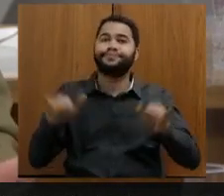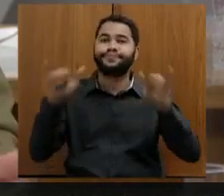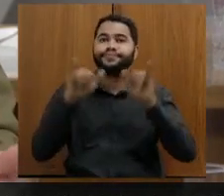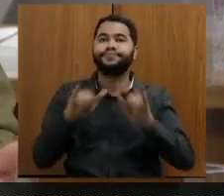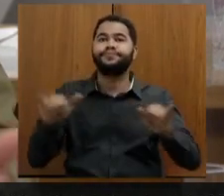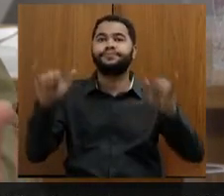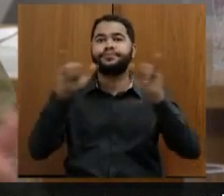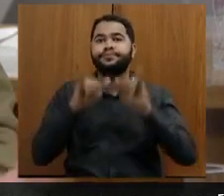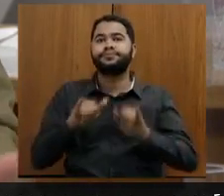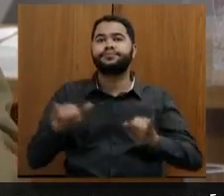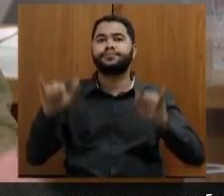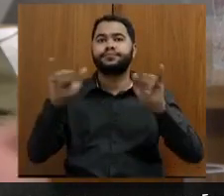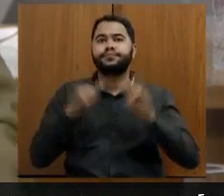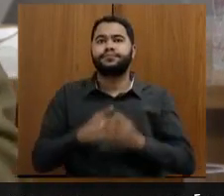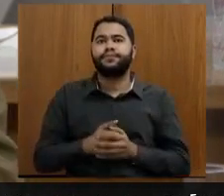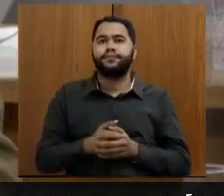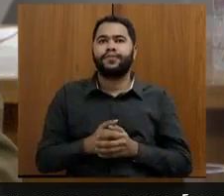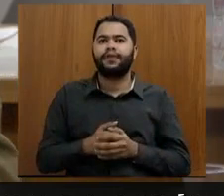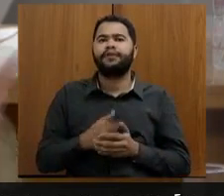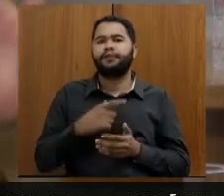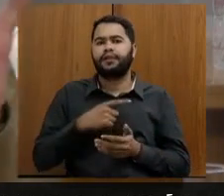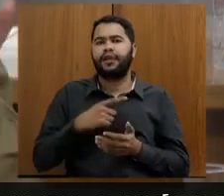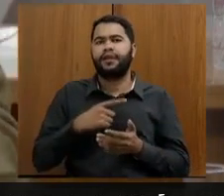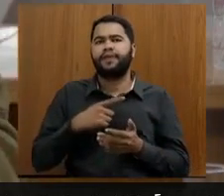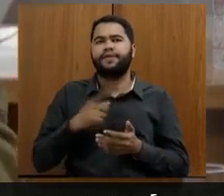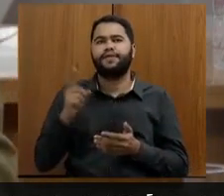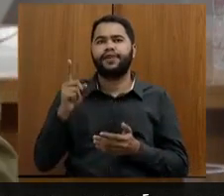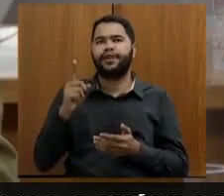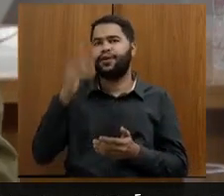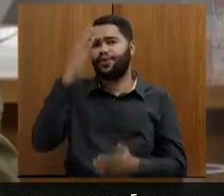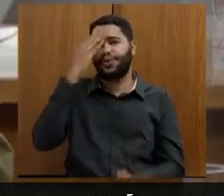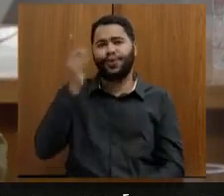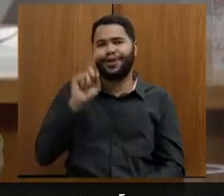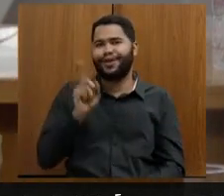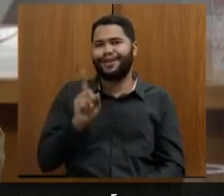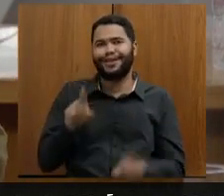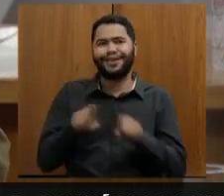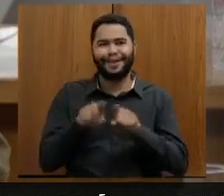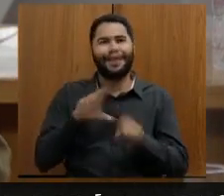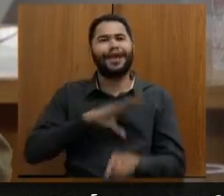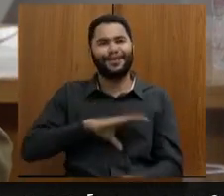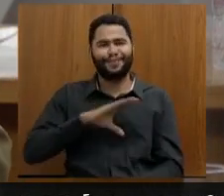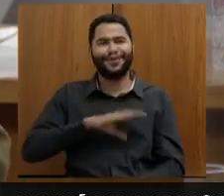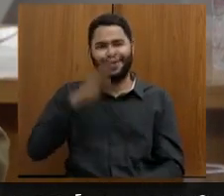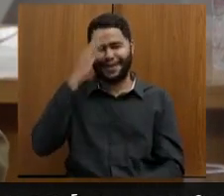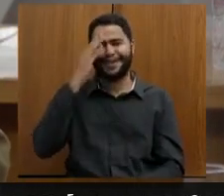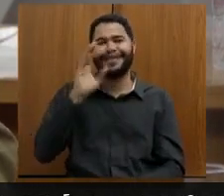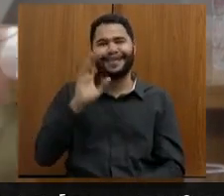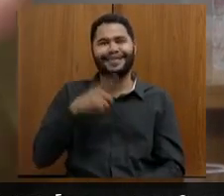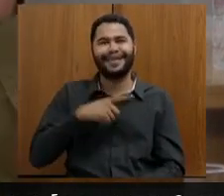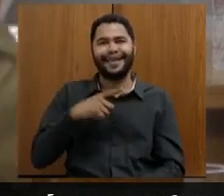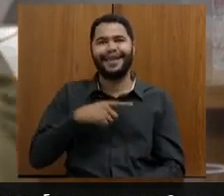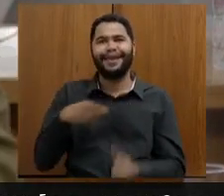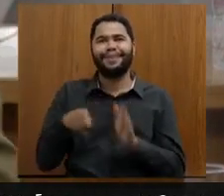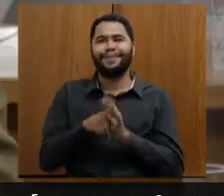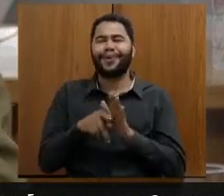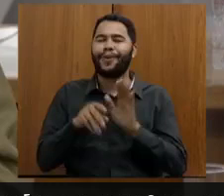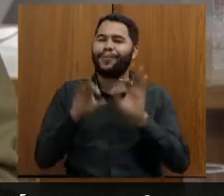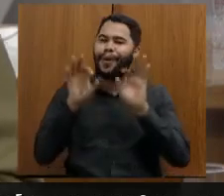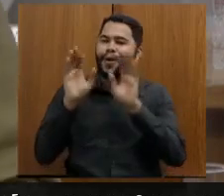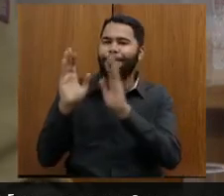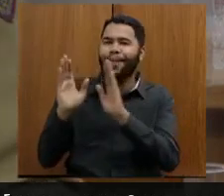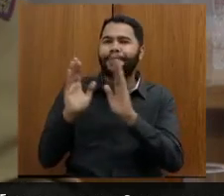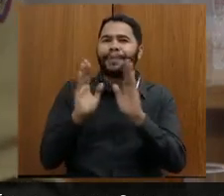esse é o ela fez em várias versões essa daí não entendi também não mas a de português eu entendi ela fala Venha visitar a gente